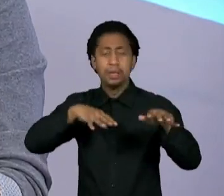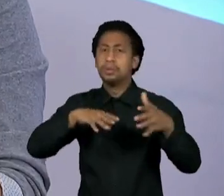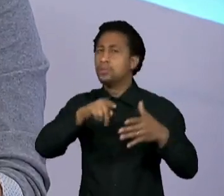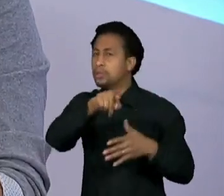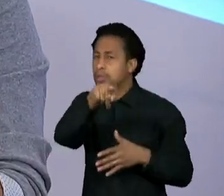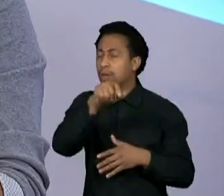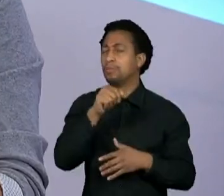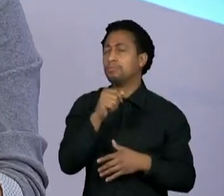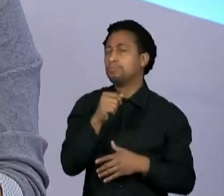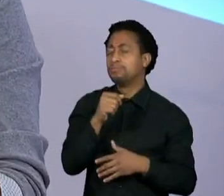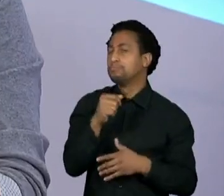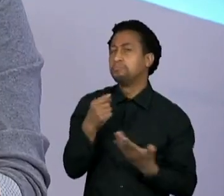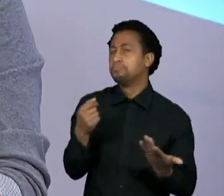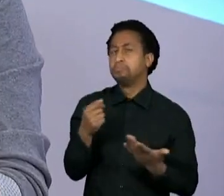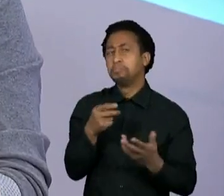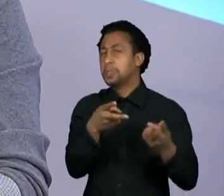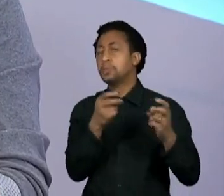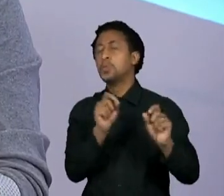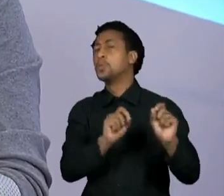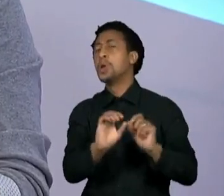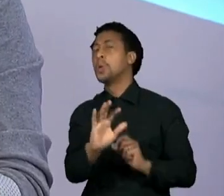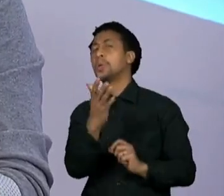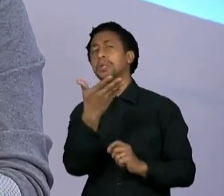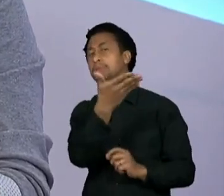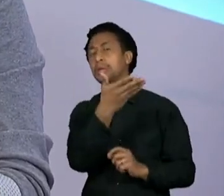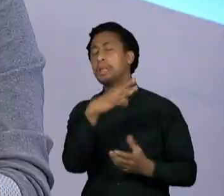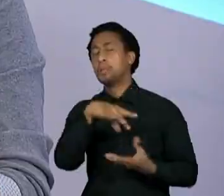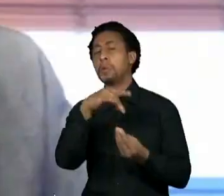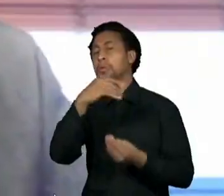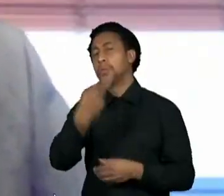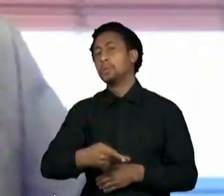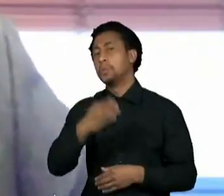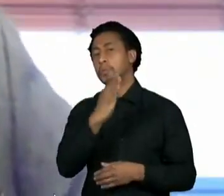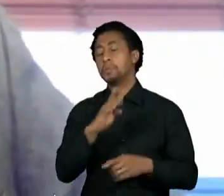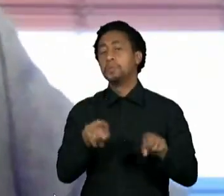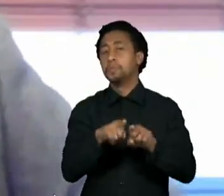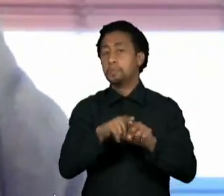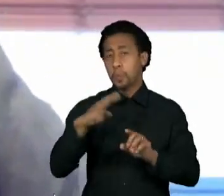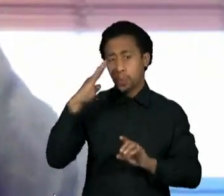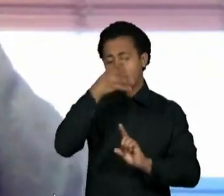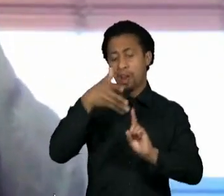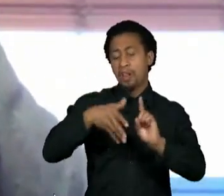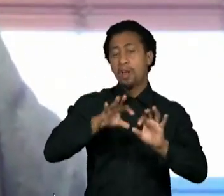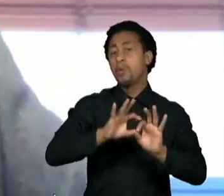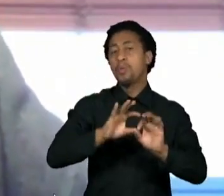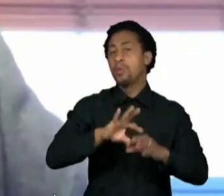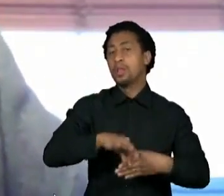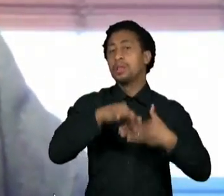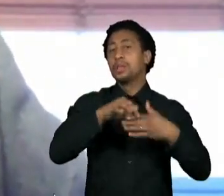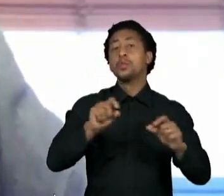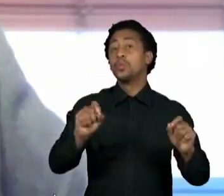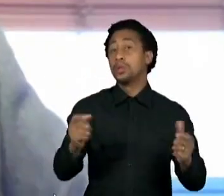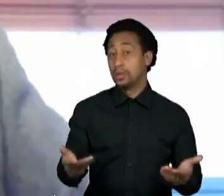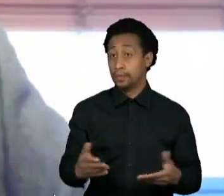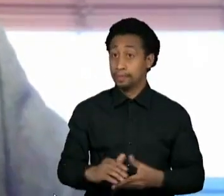brasileira e de quem é Bolsonaro como líder político? O última coisa é uma grande coisa.